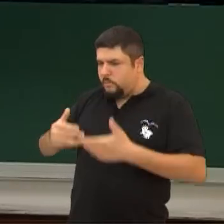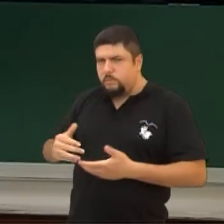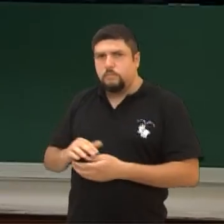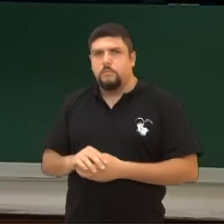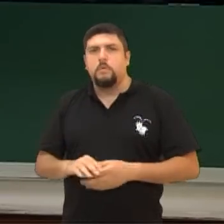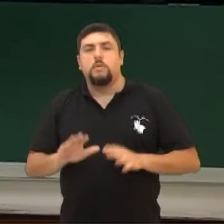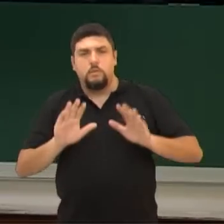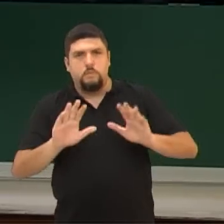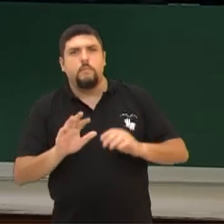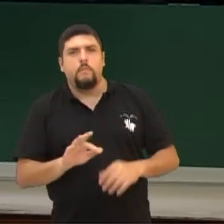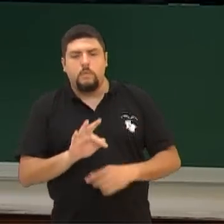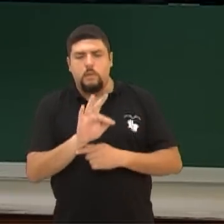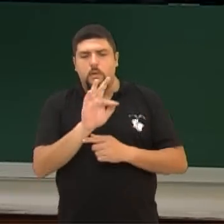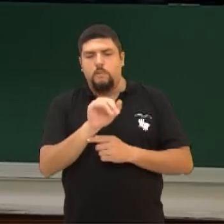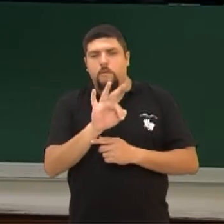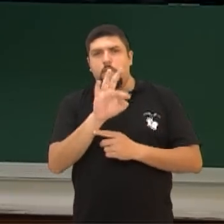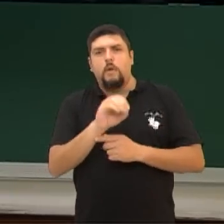Fato.